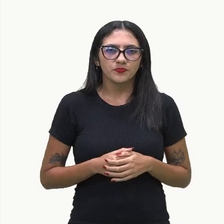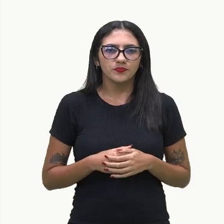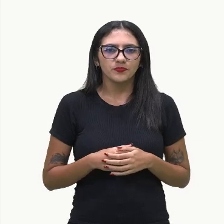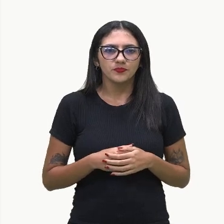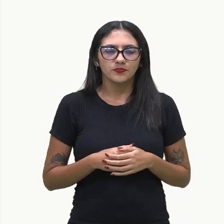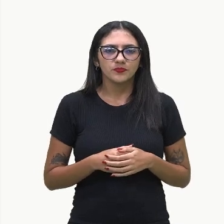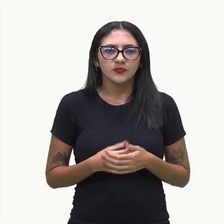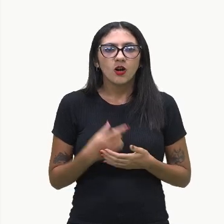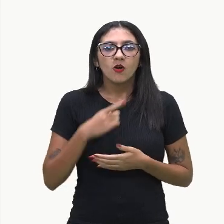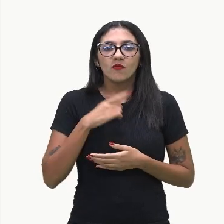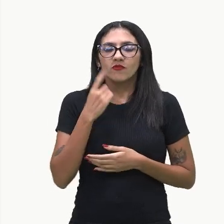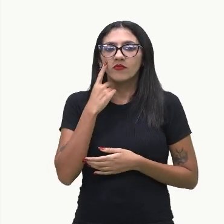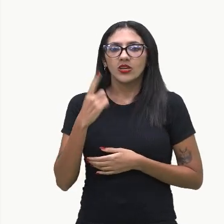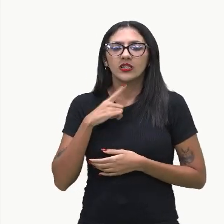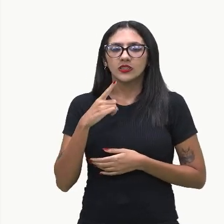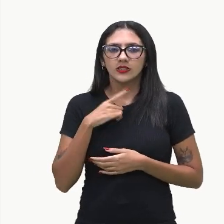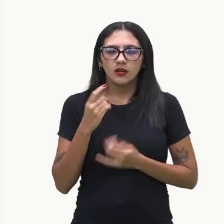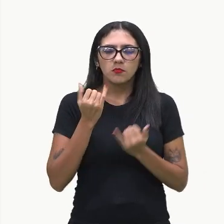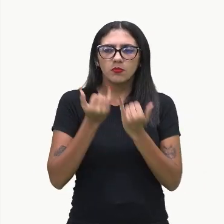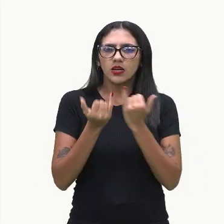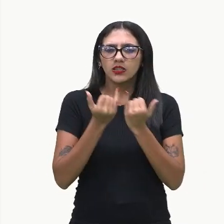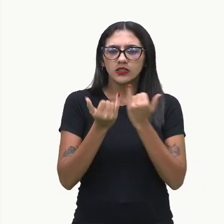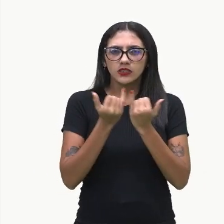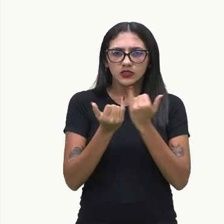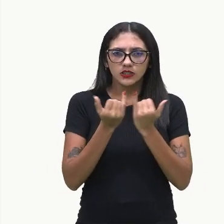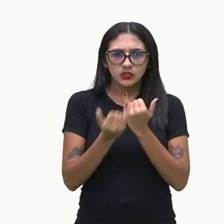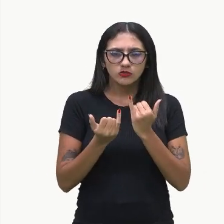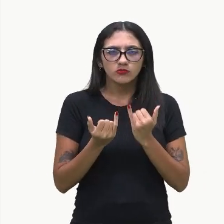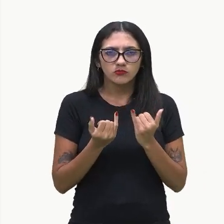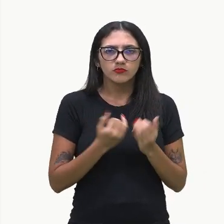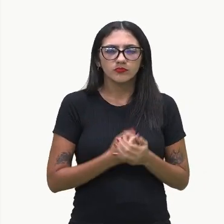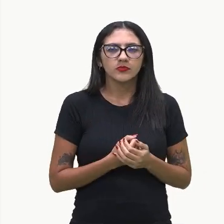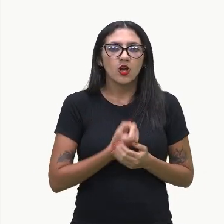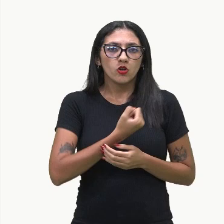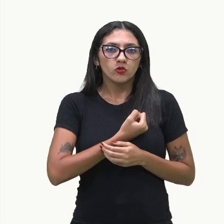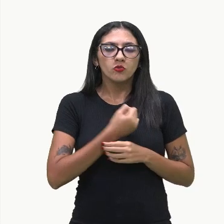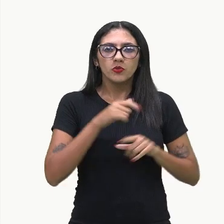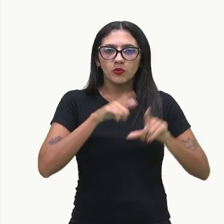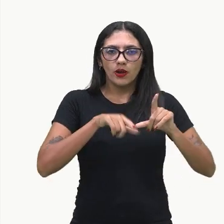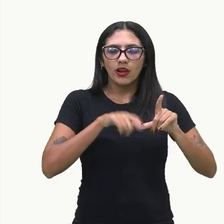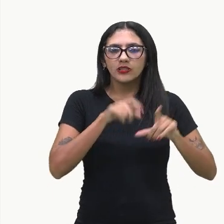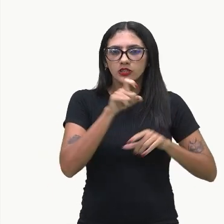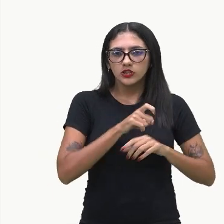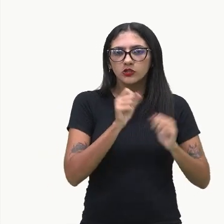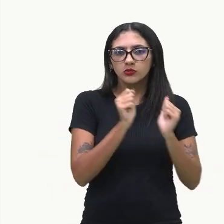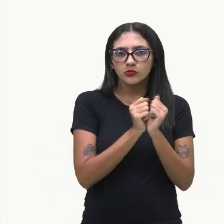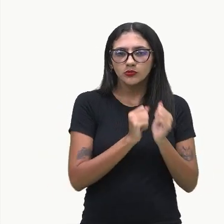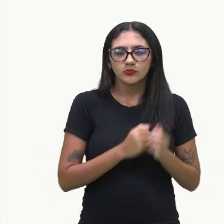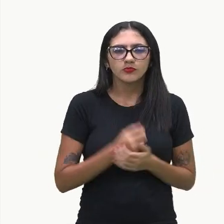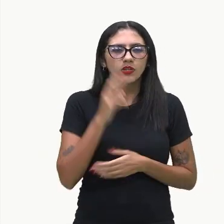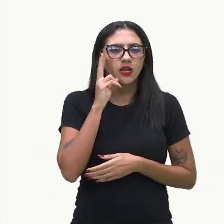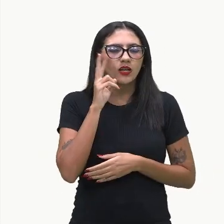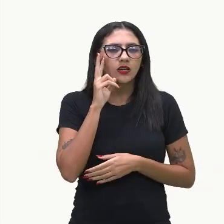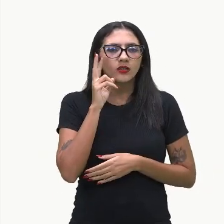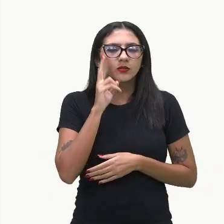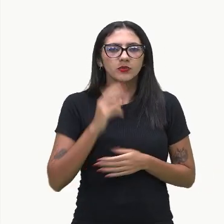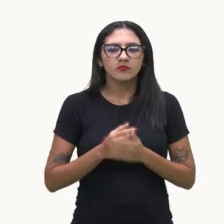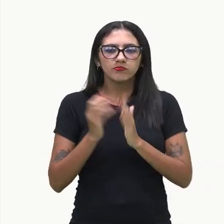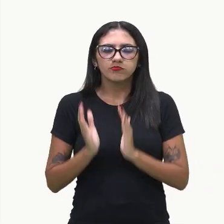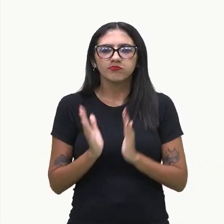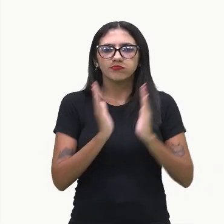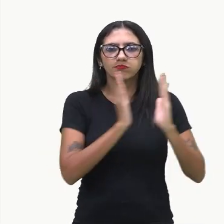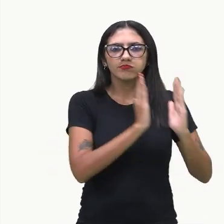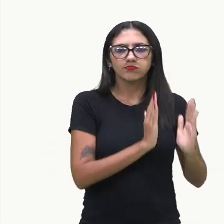tenho termos semelhantes, termos que possuem ali o x. Como é que eu resolvo? Separa de um lado quem tem aí a